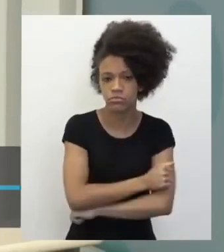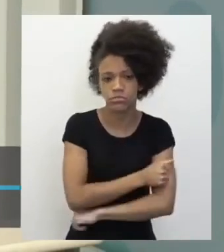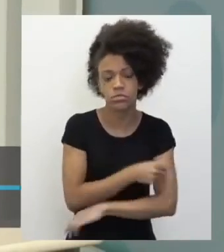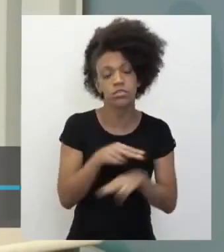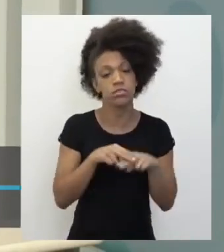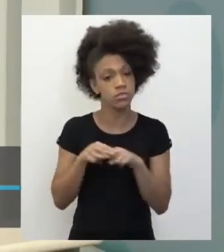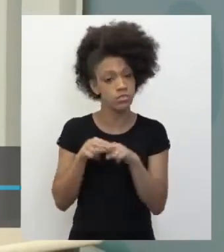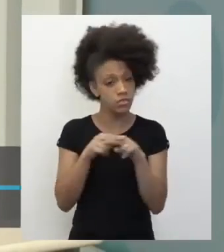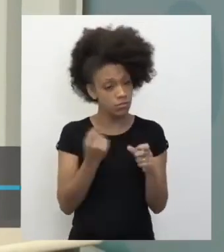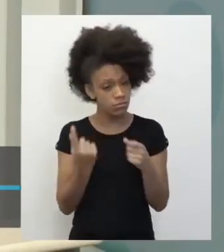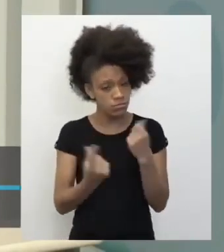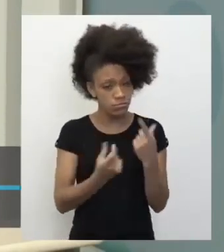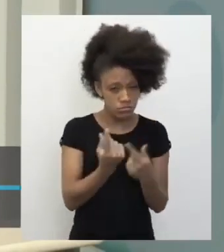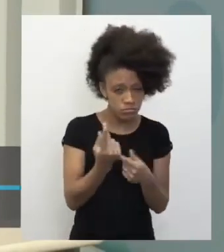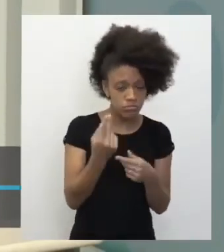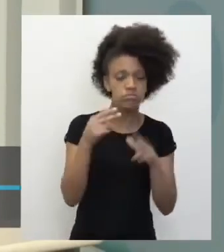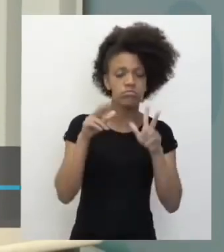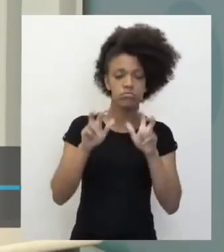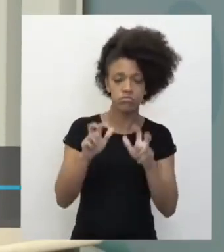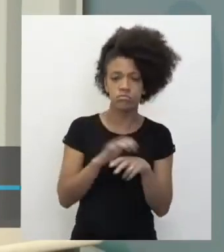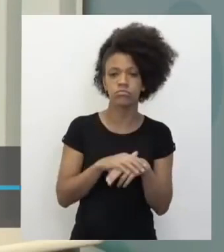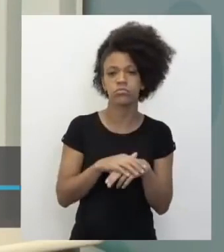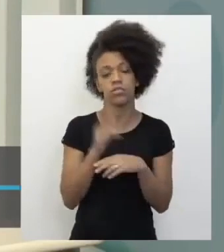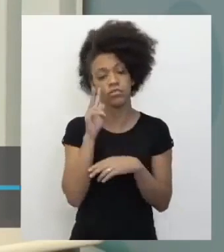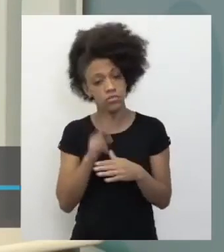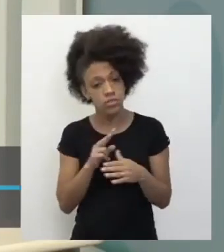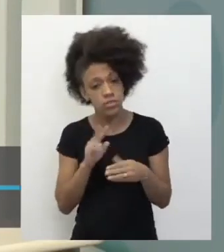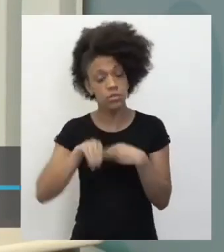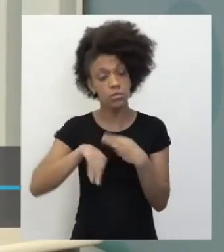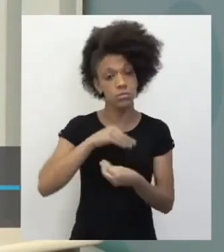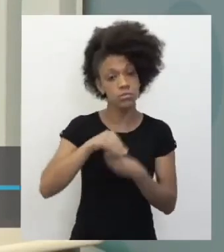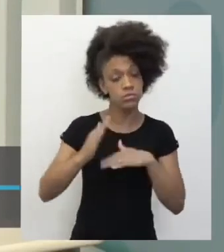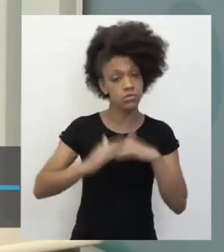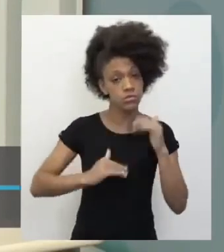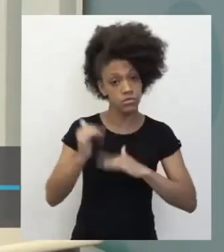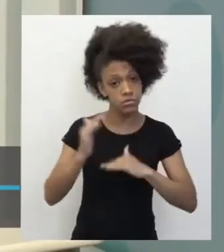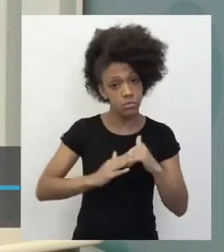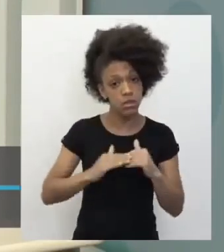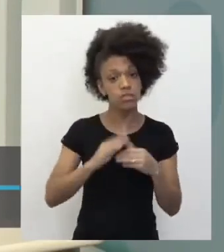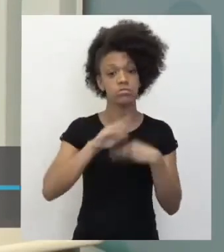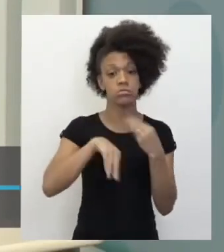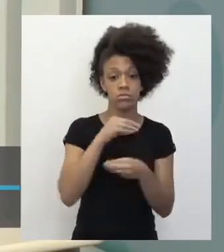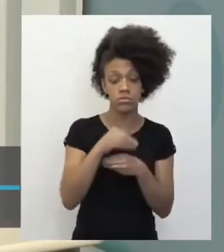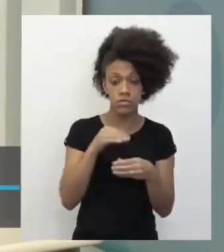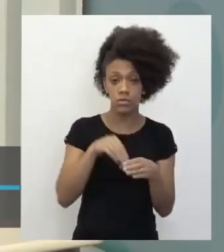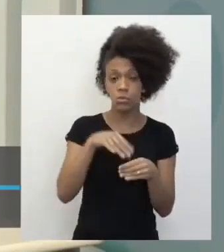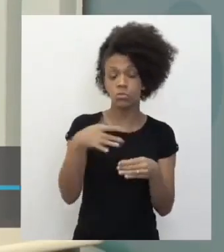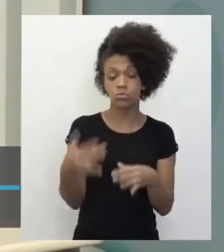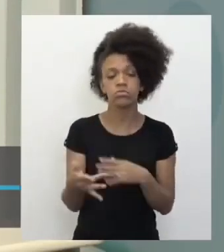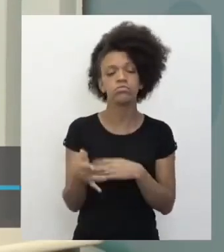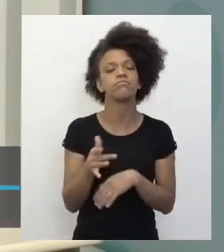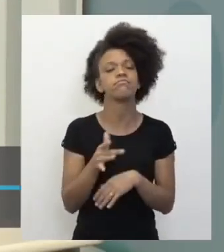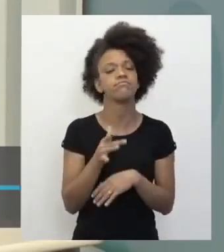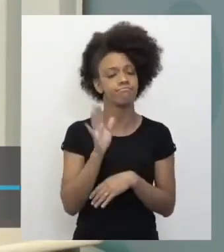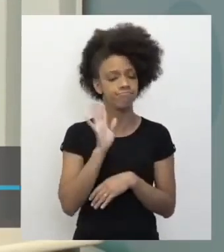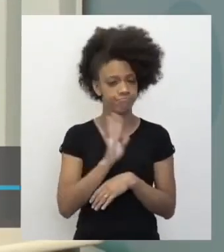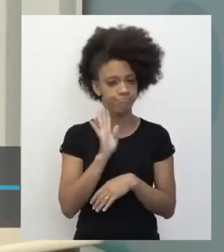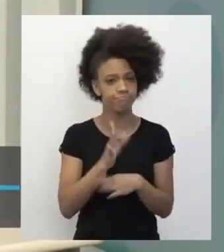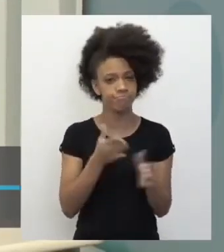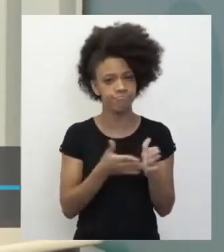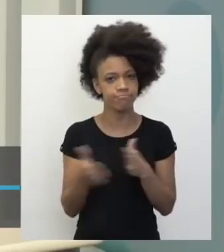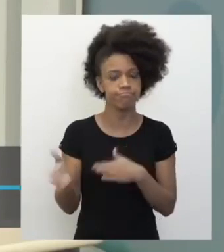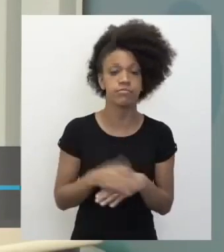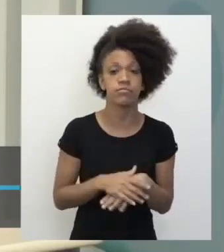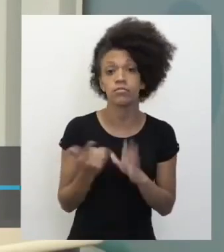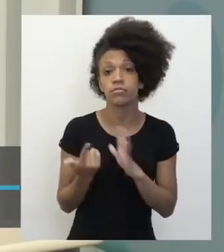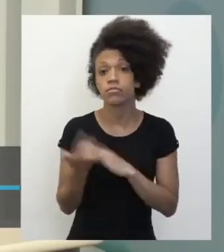retomar alguns conteúdos, organizando, revendo, misturando habilidades, misturando conteúdos. É sempre bacana este momento. Na